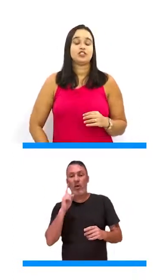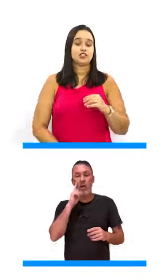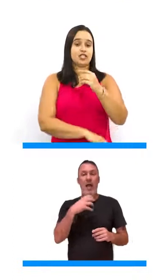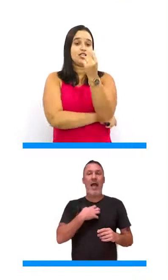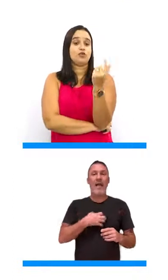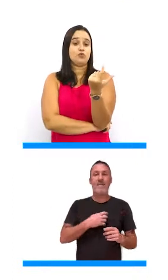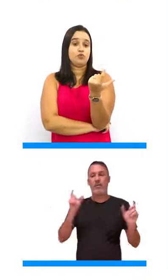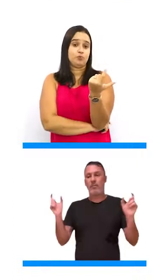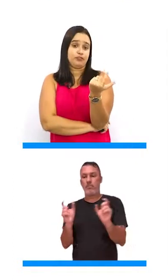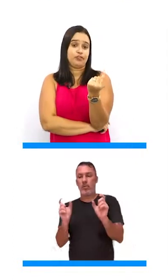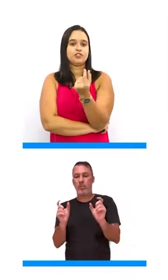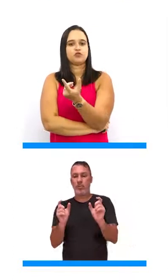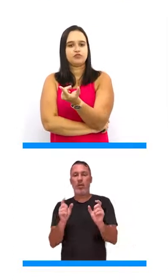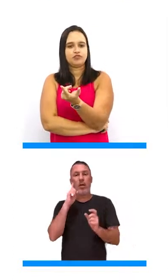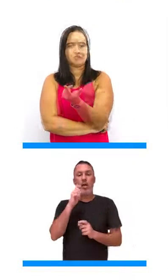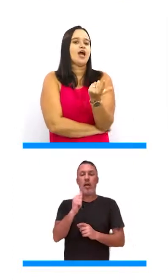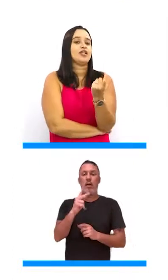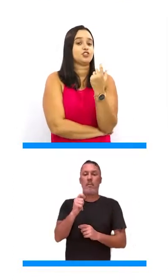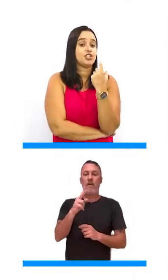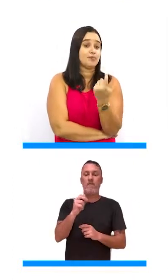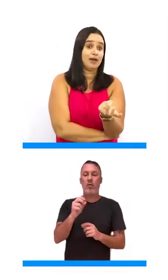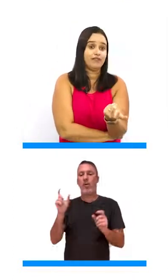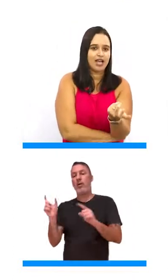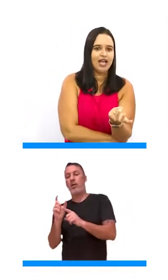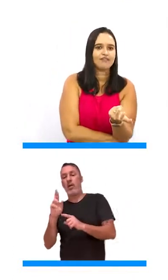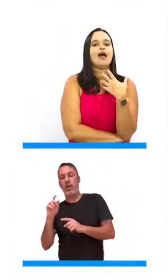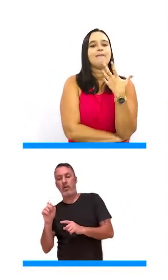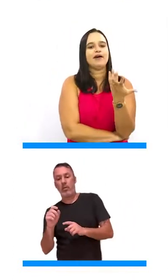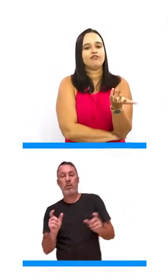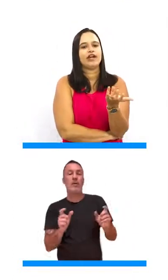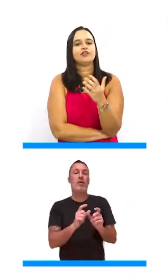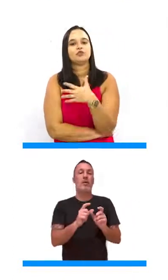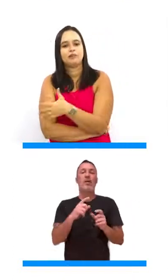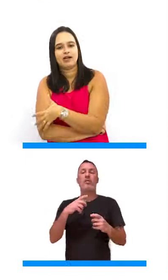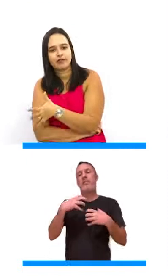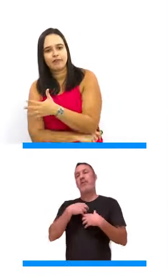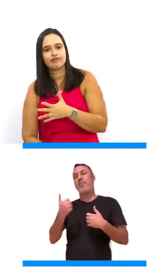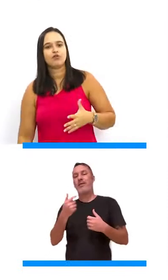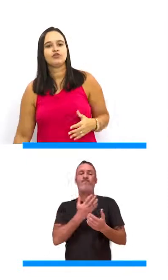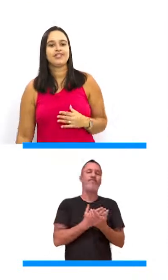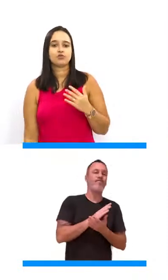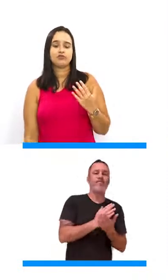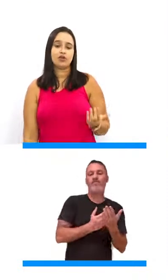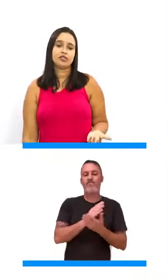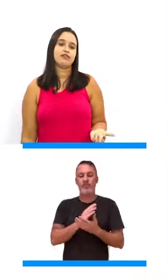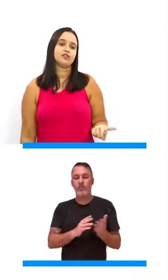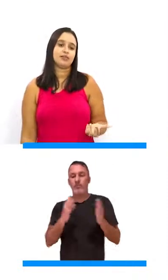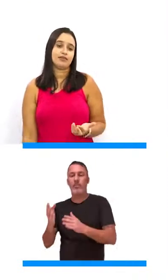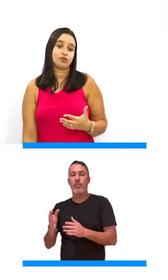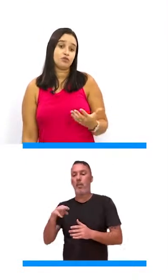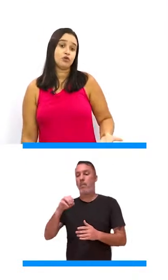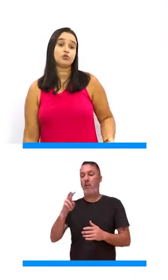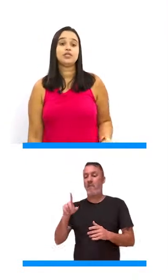enraivecido. A gente tem aí um prefixo e um sufixo. Aí a gente tem da palavra raiva, apavorado, da palavra pavor, desconfortável,